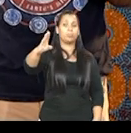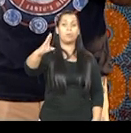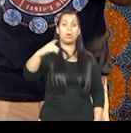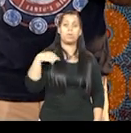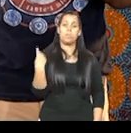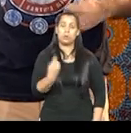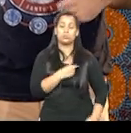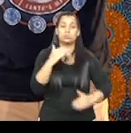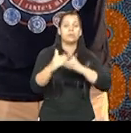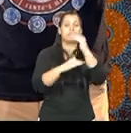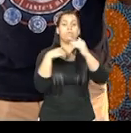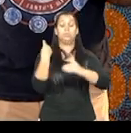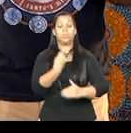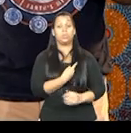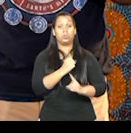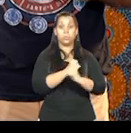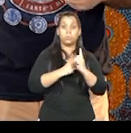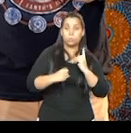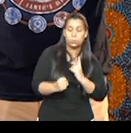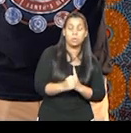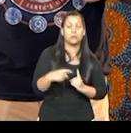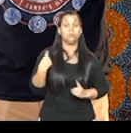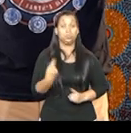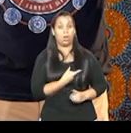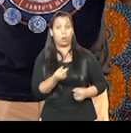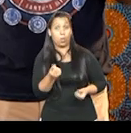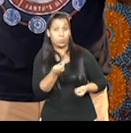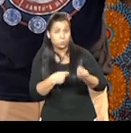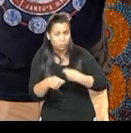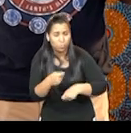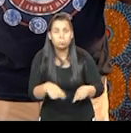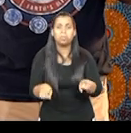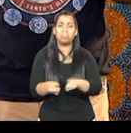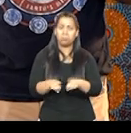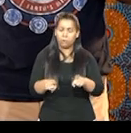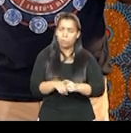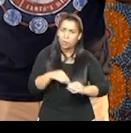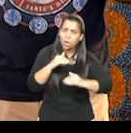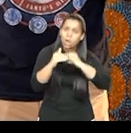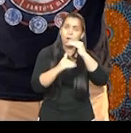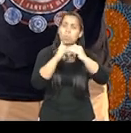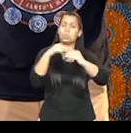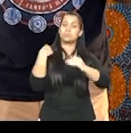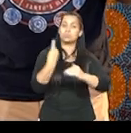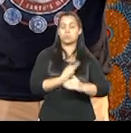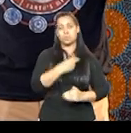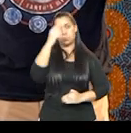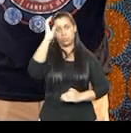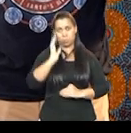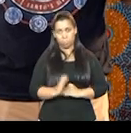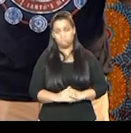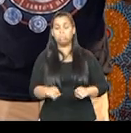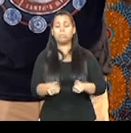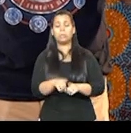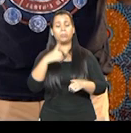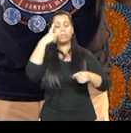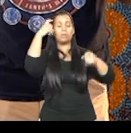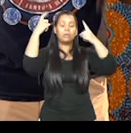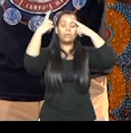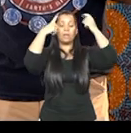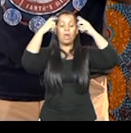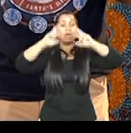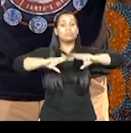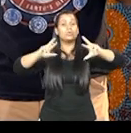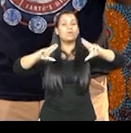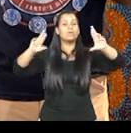nossa sociedade, da nossa economia e também da construção do nosso país, além de criarem uma diversidade étnica